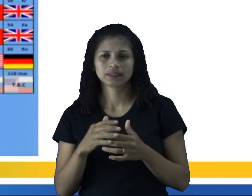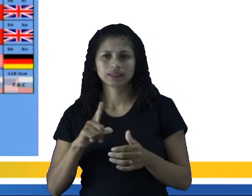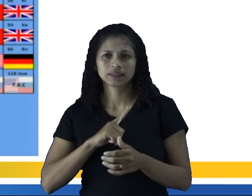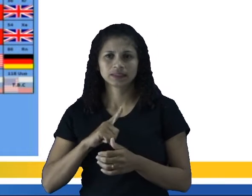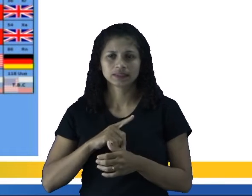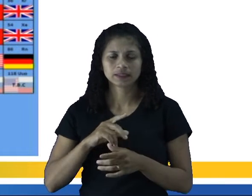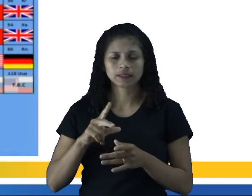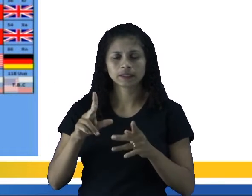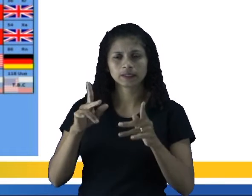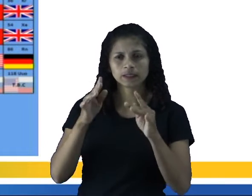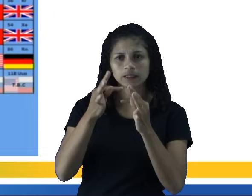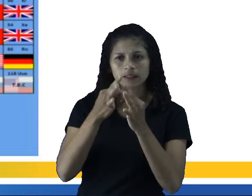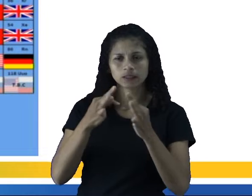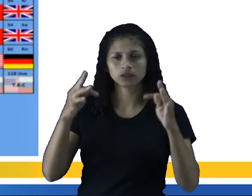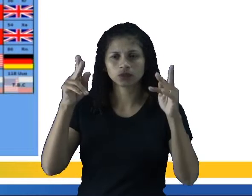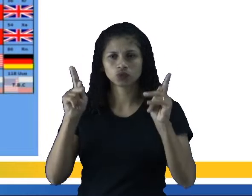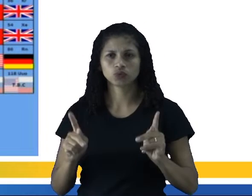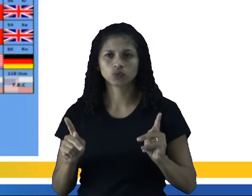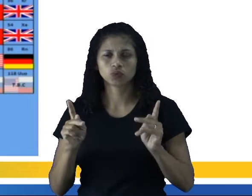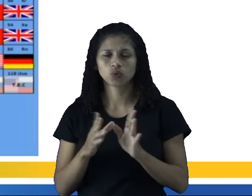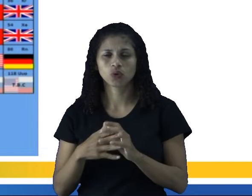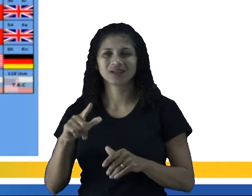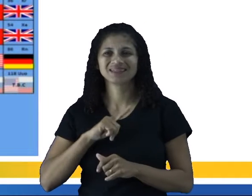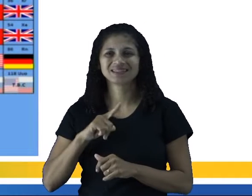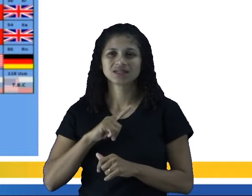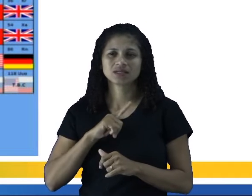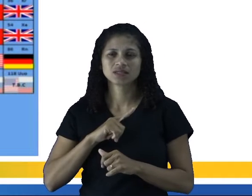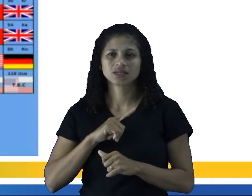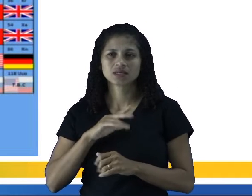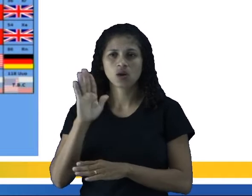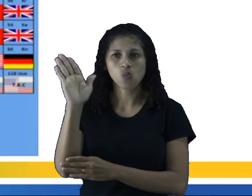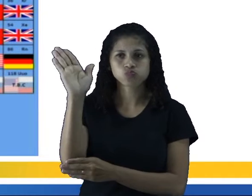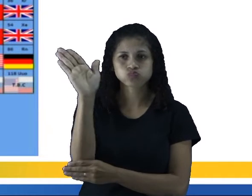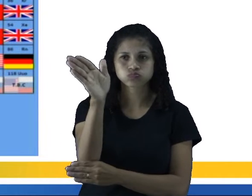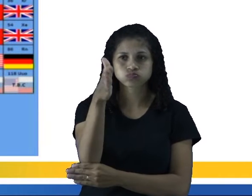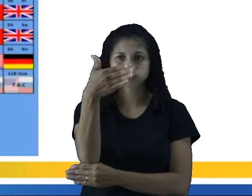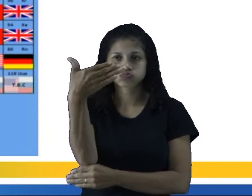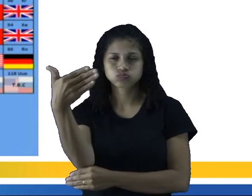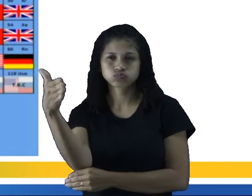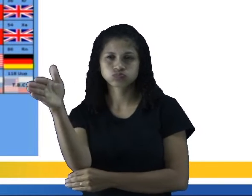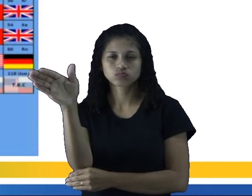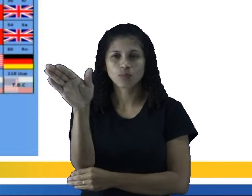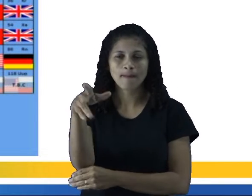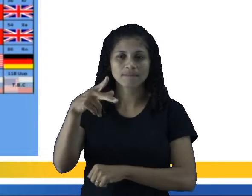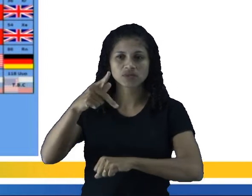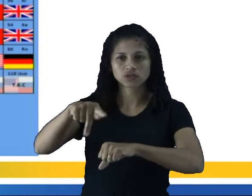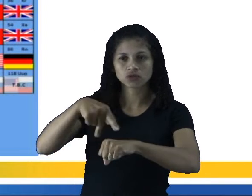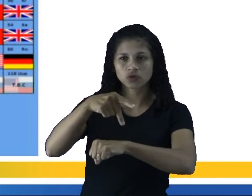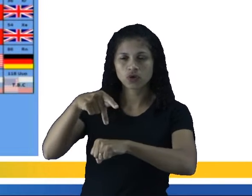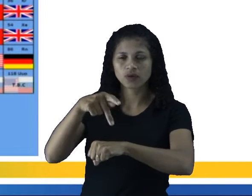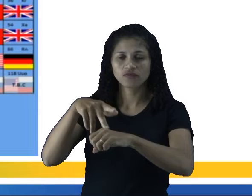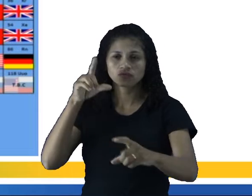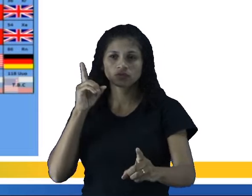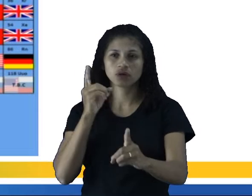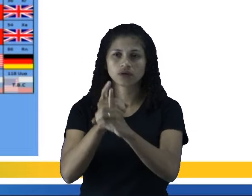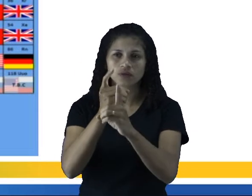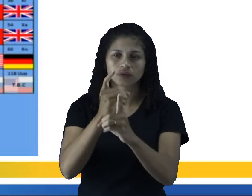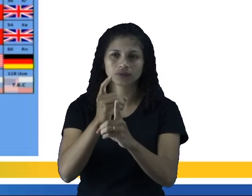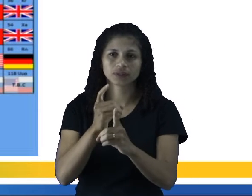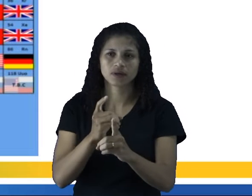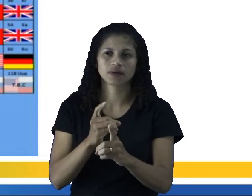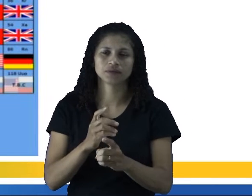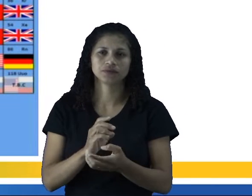tem essa tabela e mostra ali a bandeira do país no qual esse elemento foi descoberto, né? Então, a gente tem vários elementos ali, ó, que